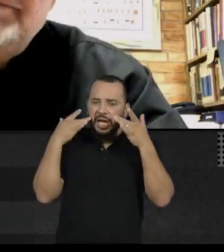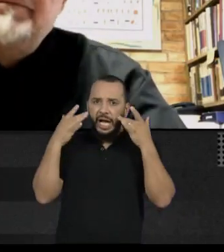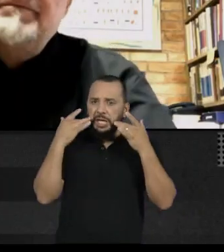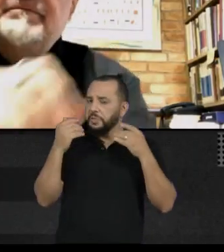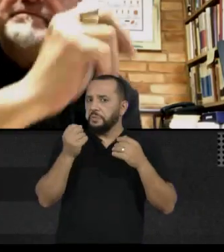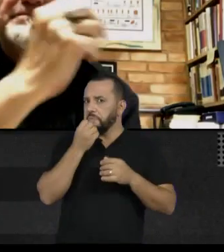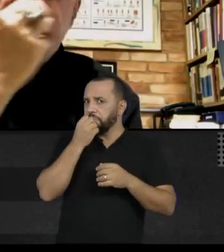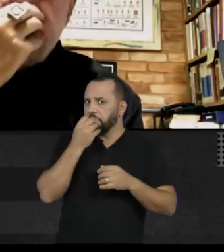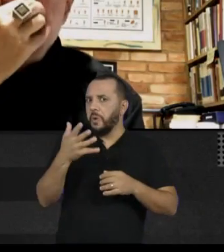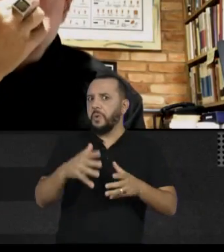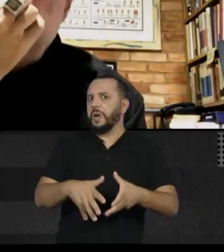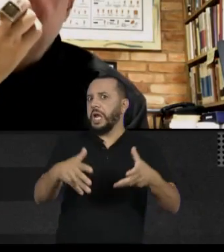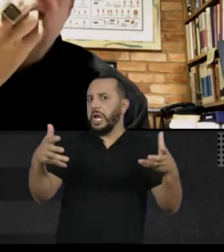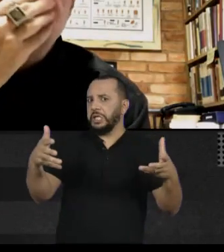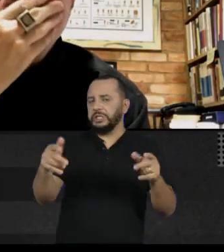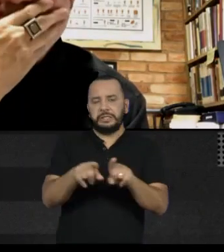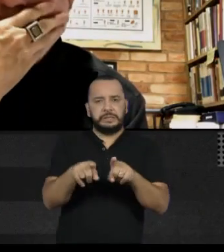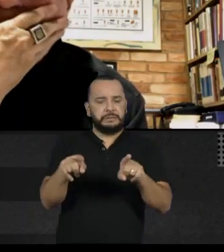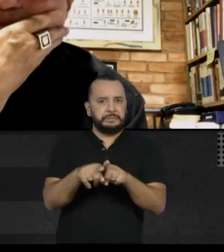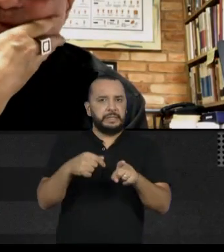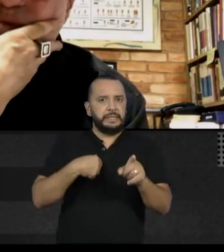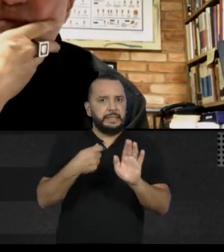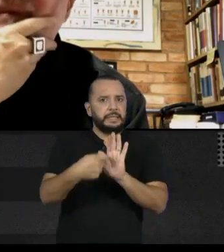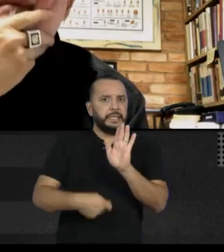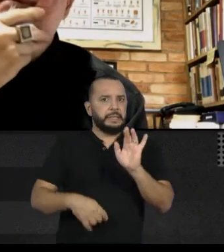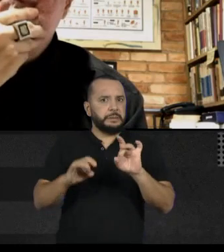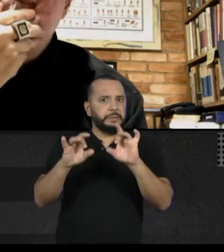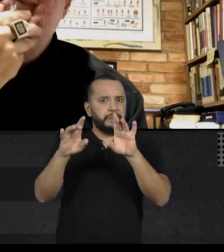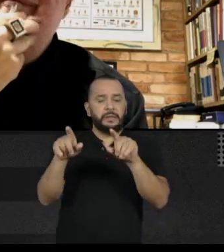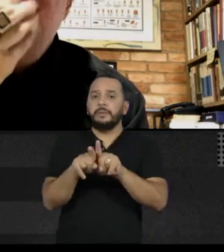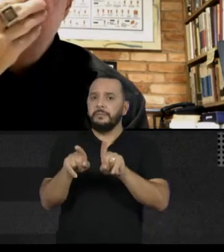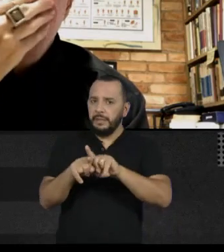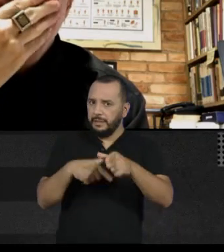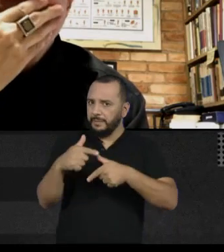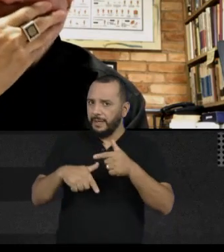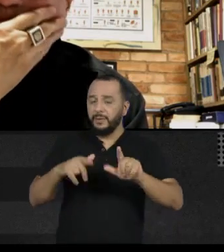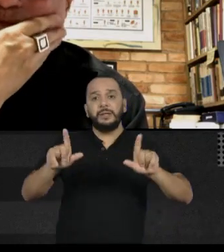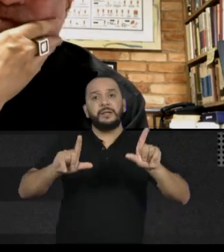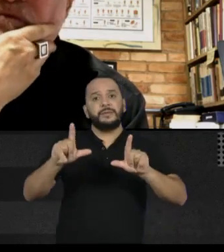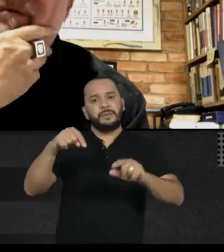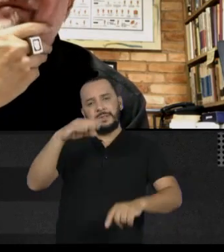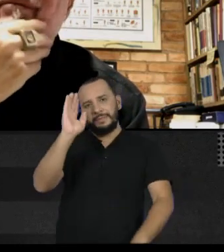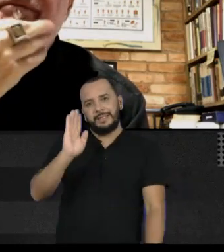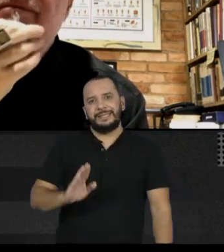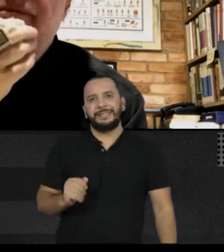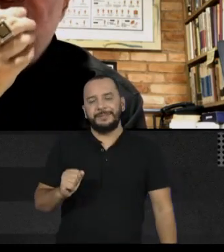prazer, falar de uma pessoa tão talentosa, tão importante para o nosso teatro,